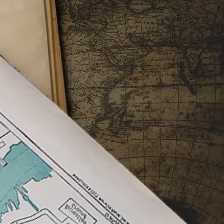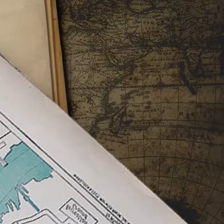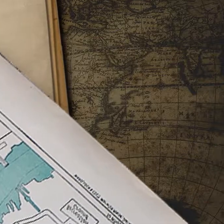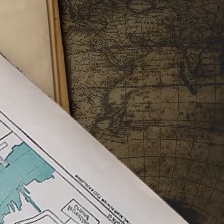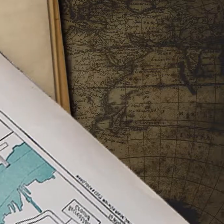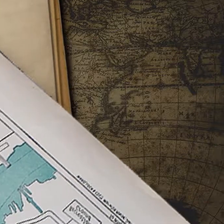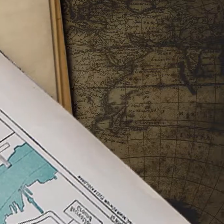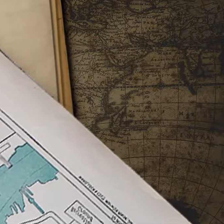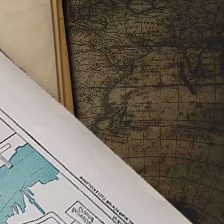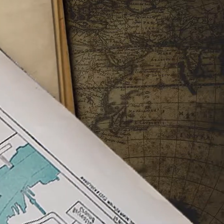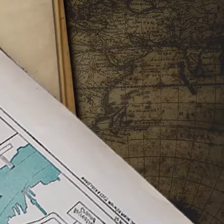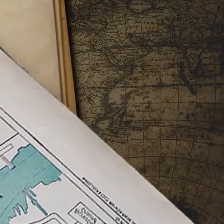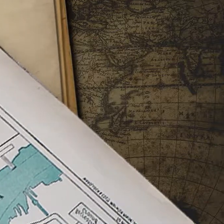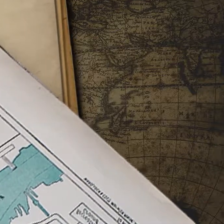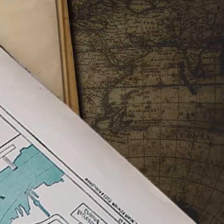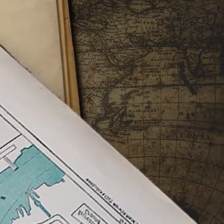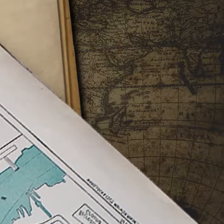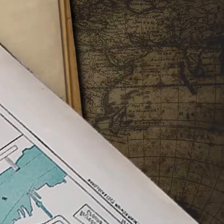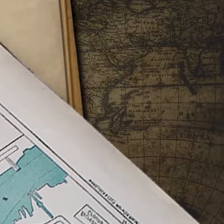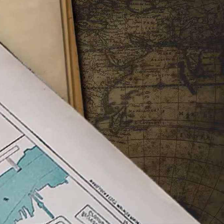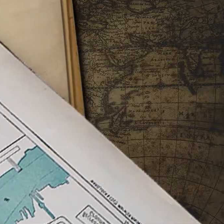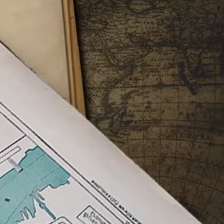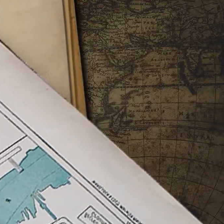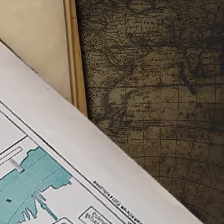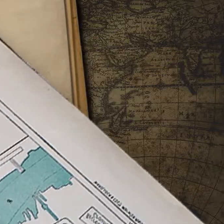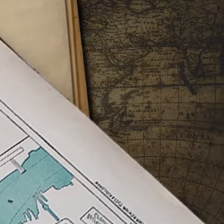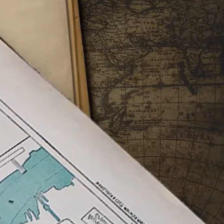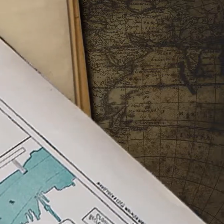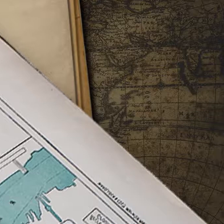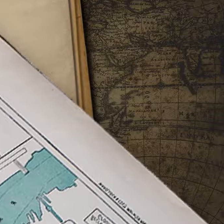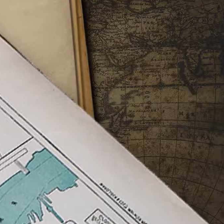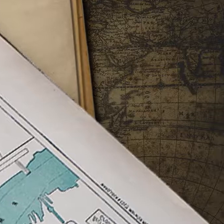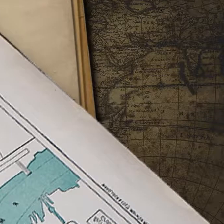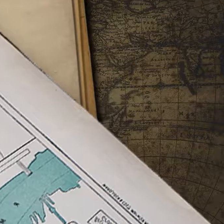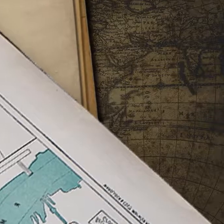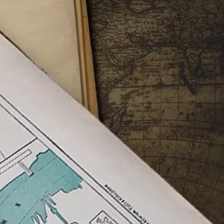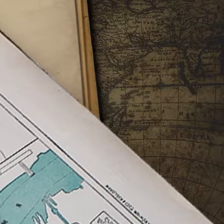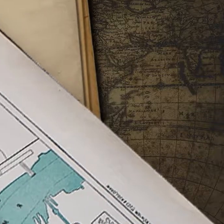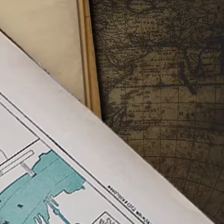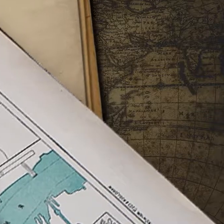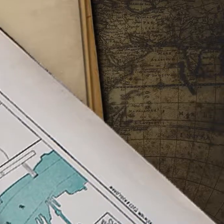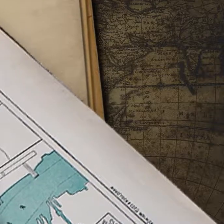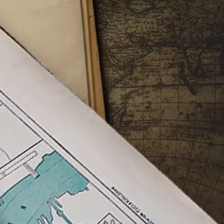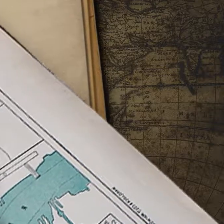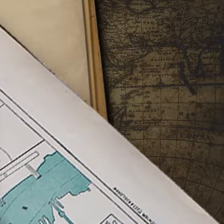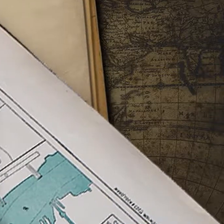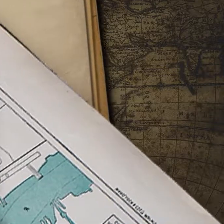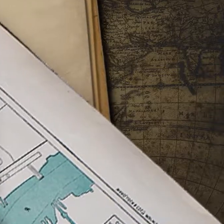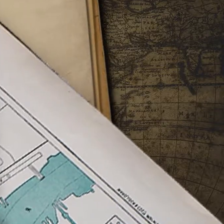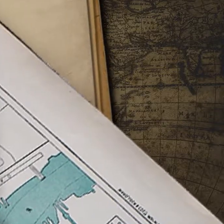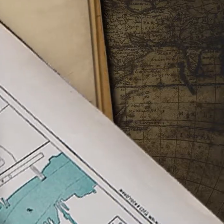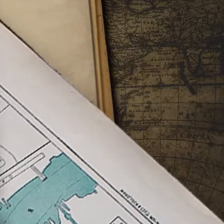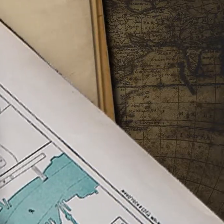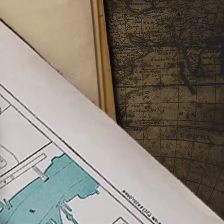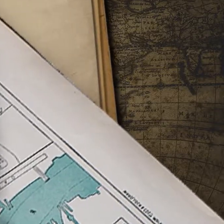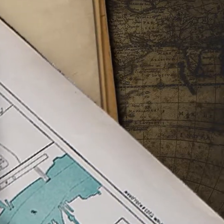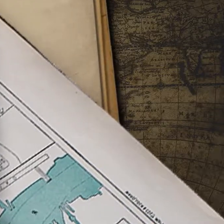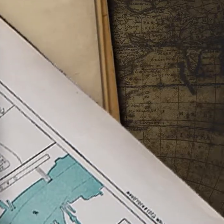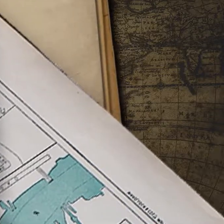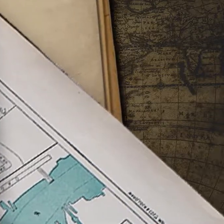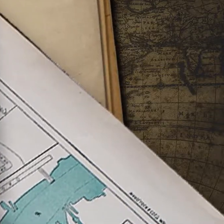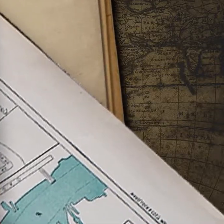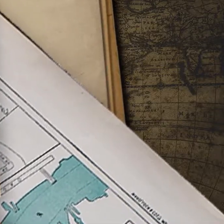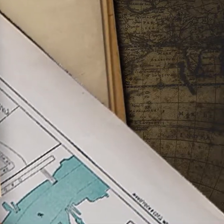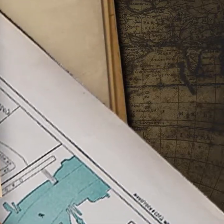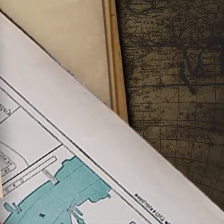Bem no alto, Passepartout está esticado, pendurado na estrutura do mastro do navio em meio a diversas cordas. Ele olha